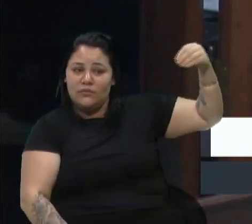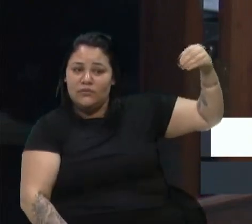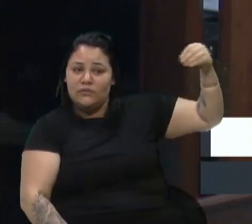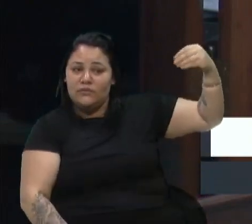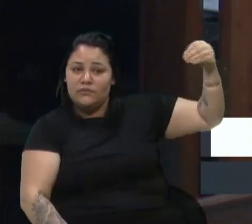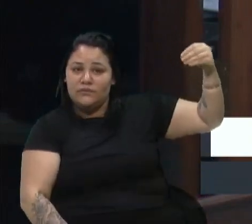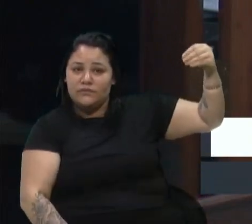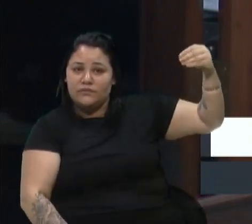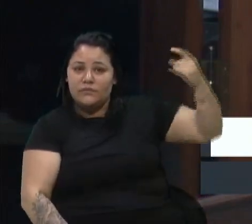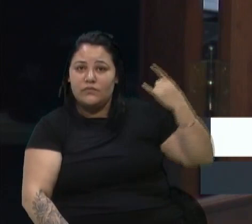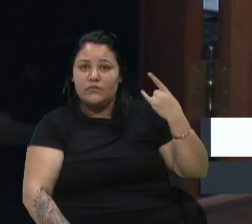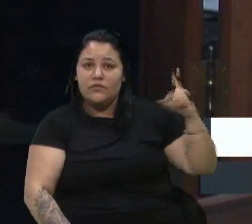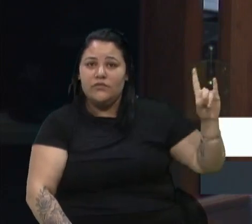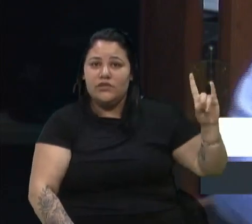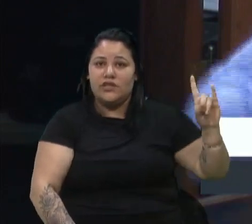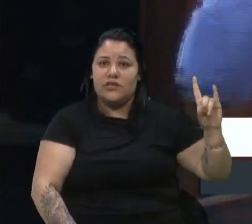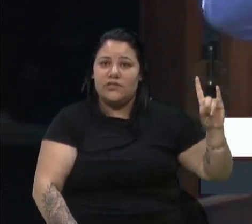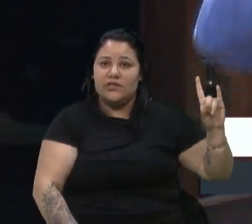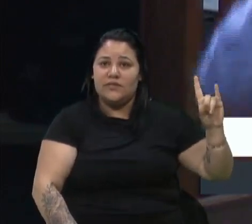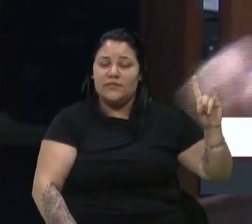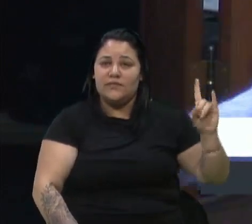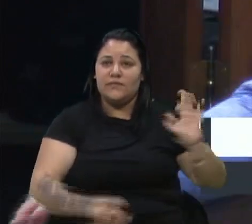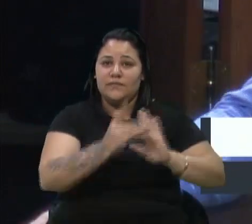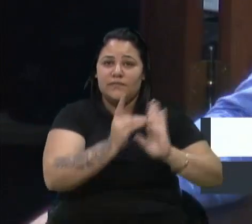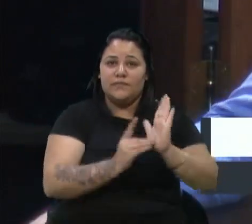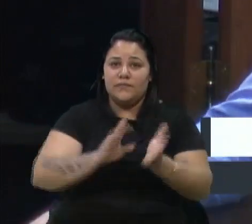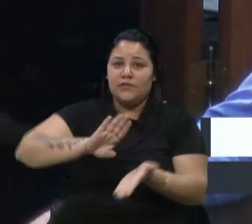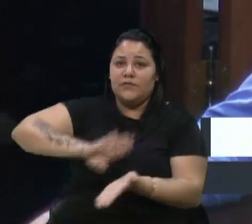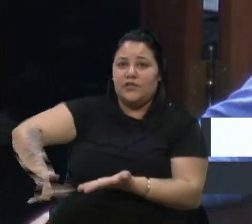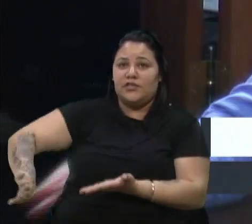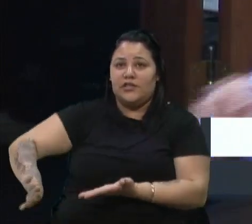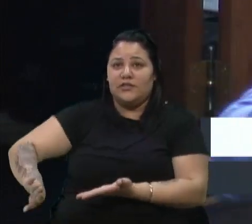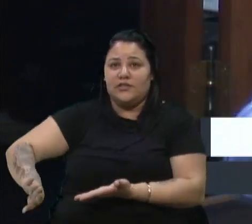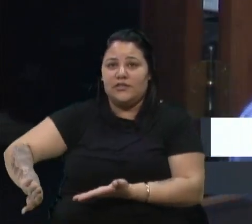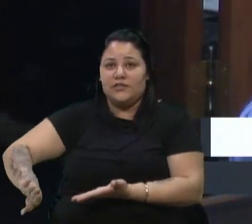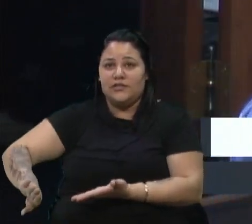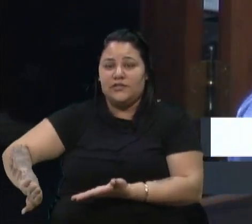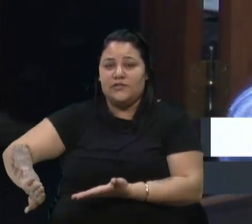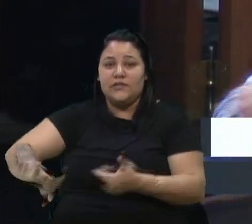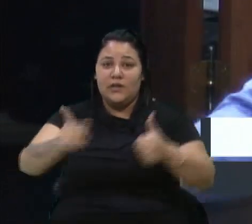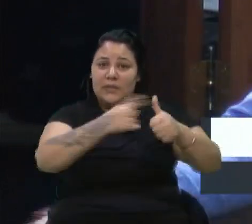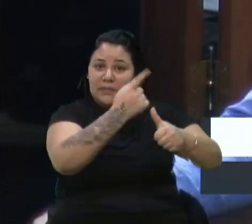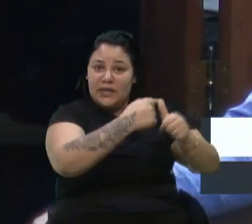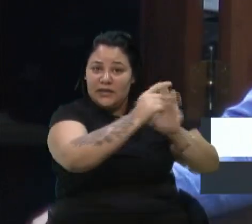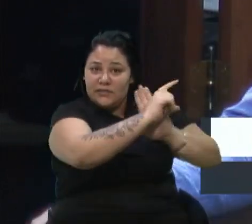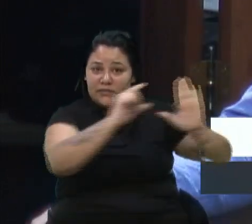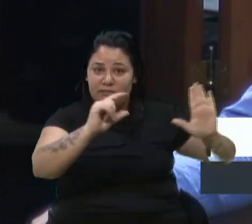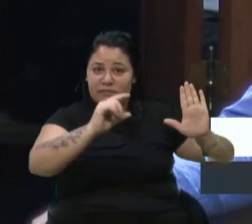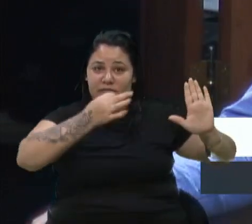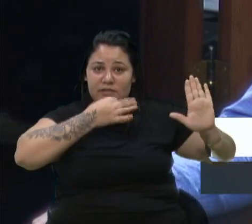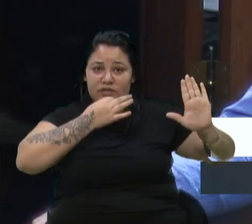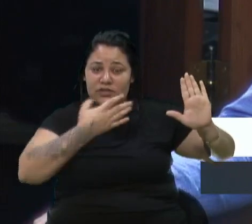No último decreto está fora, foi a primeira cidade colocada no primeiro decreto.